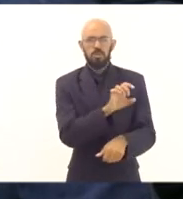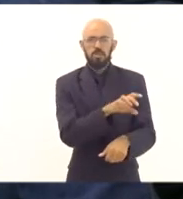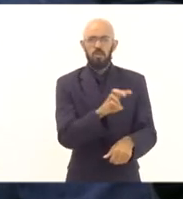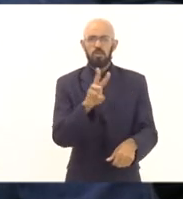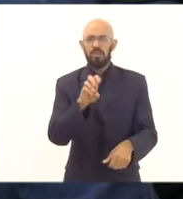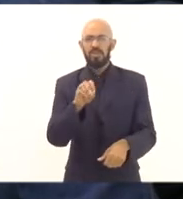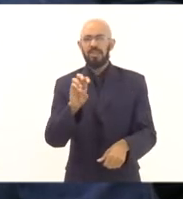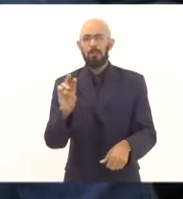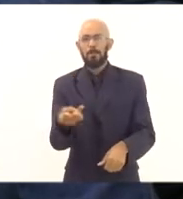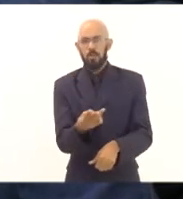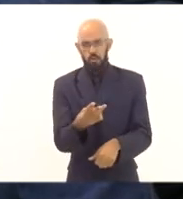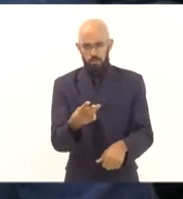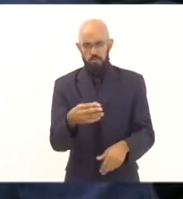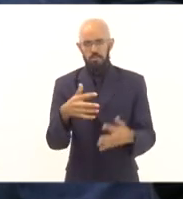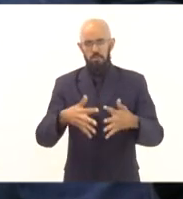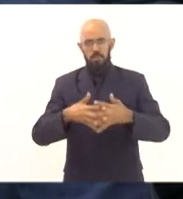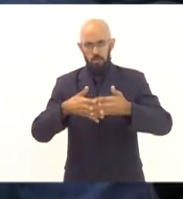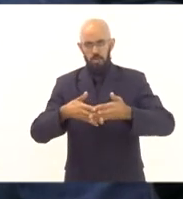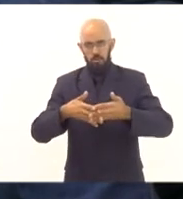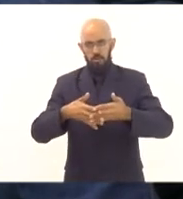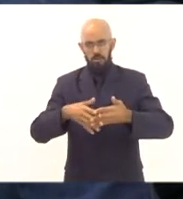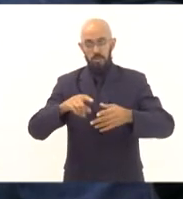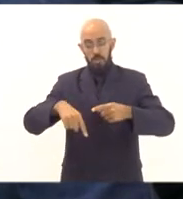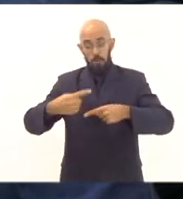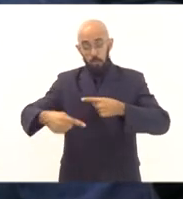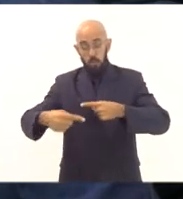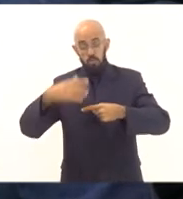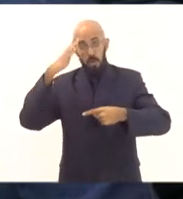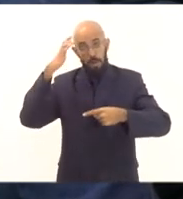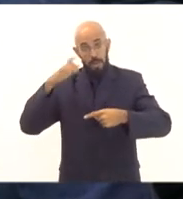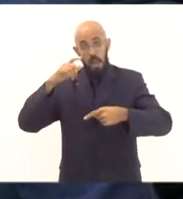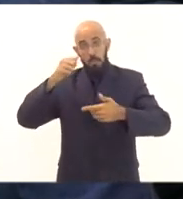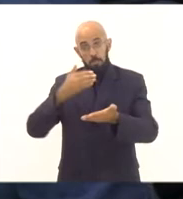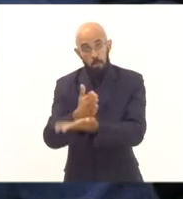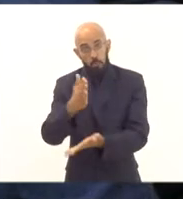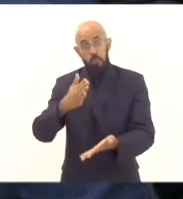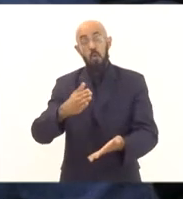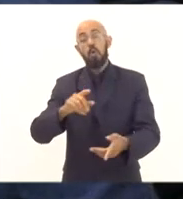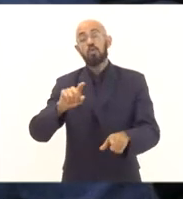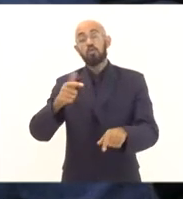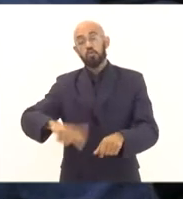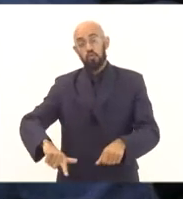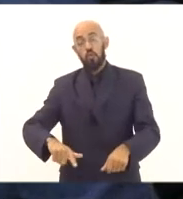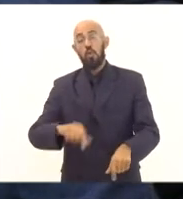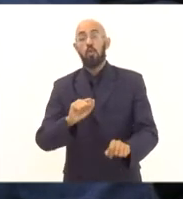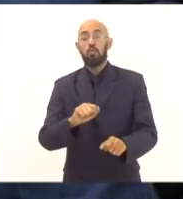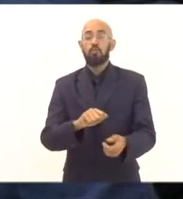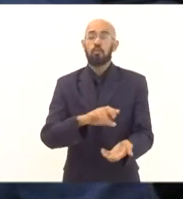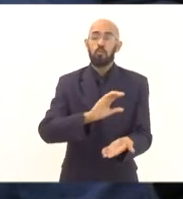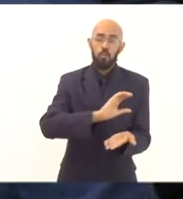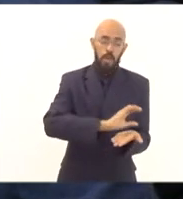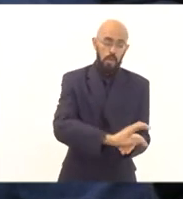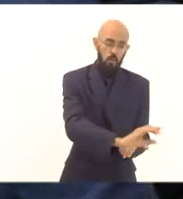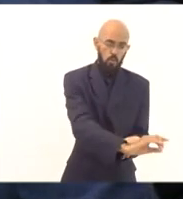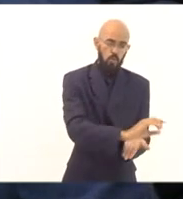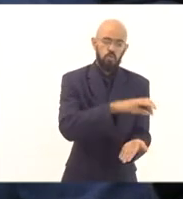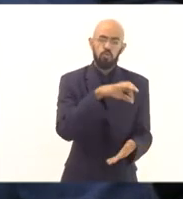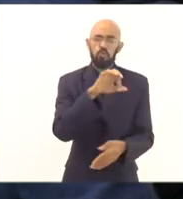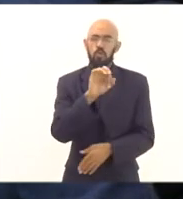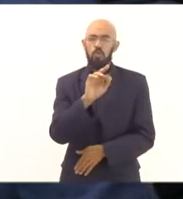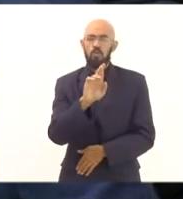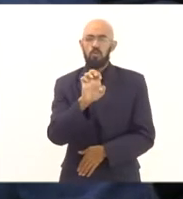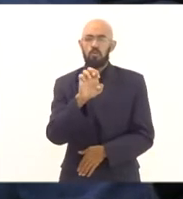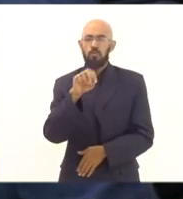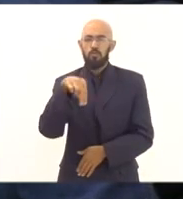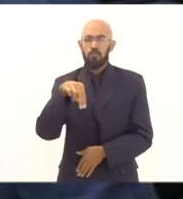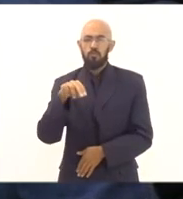30 milhões que eu Petrópolis o seguinte aprovou uma lei que pega recursos de um fundo Estadual eu France